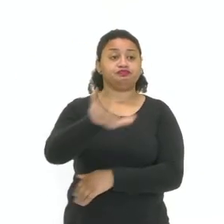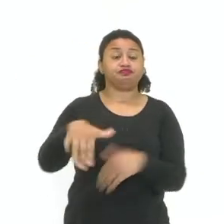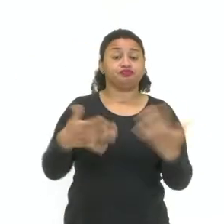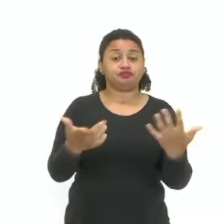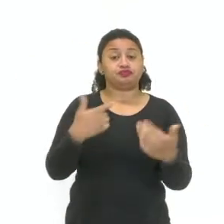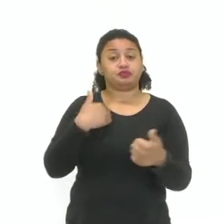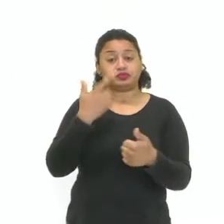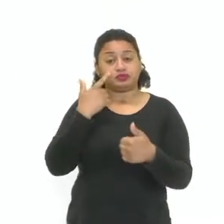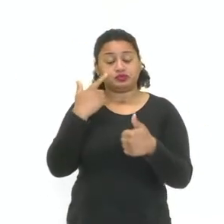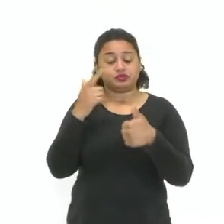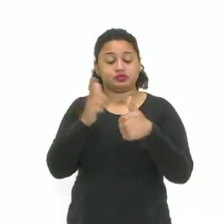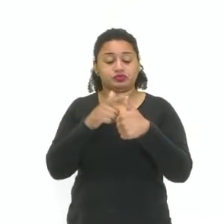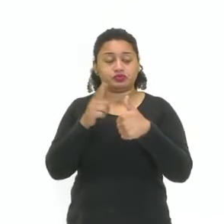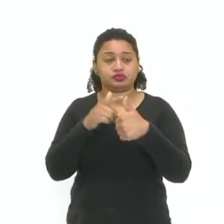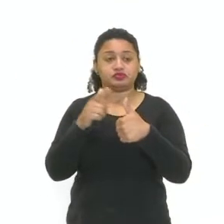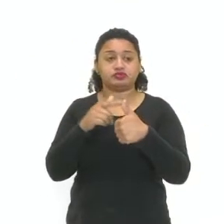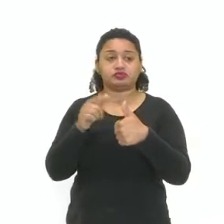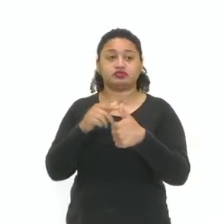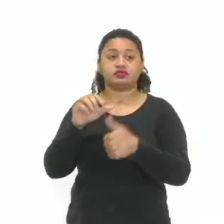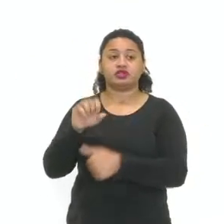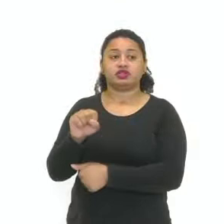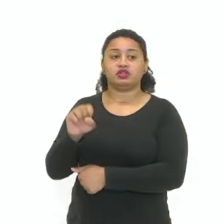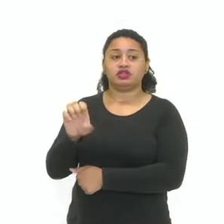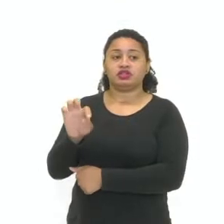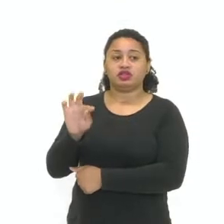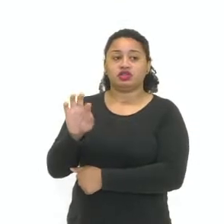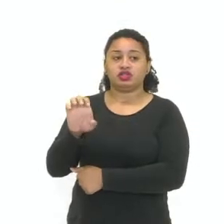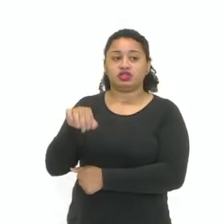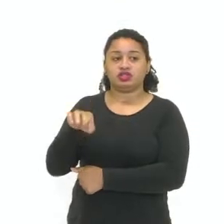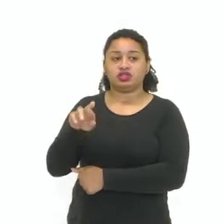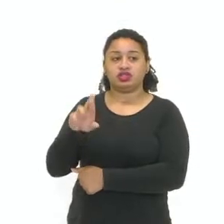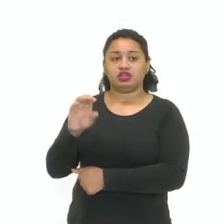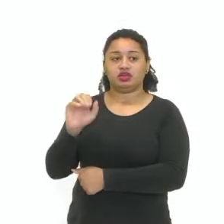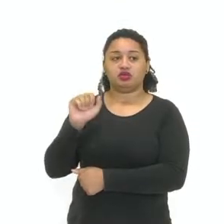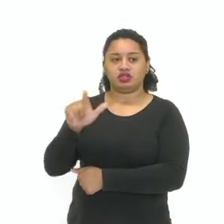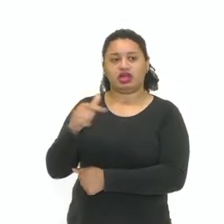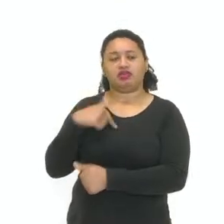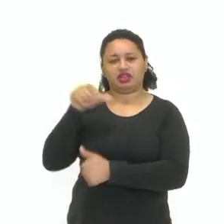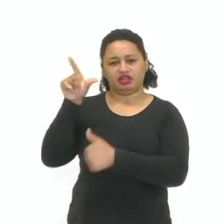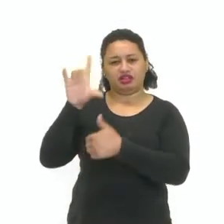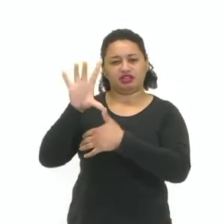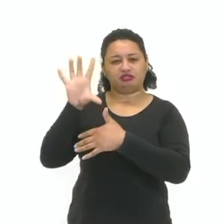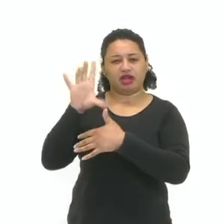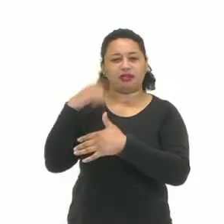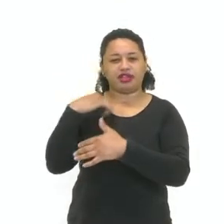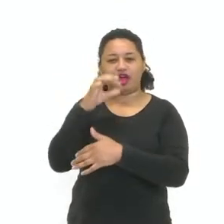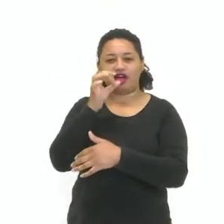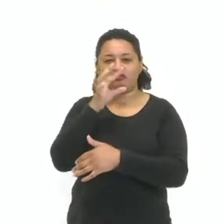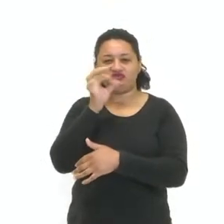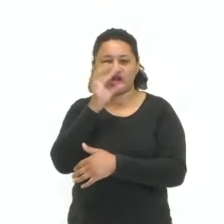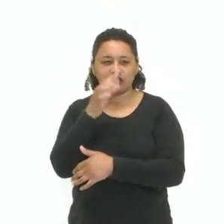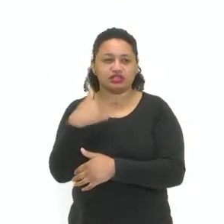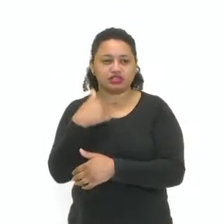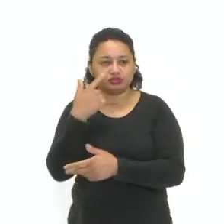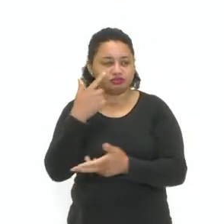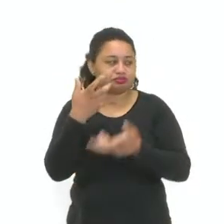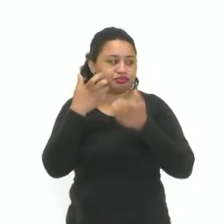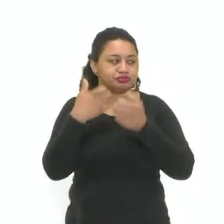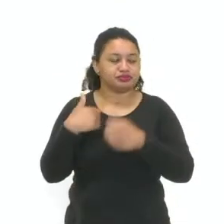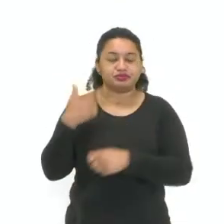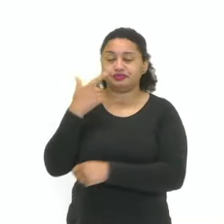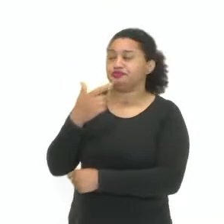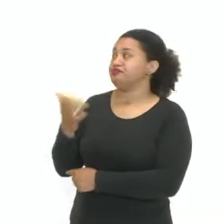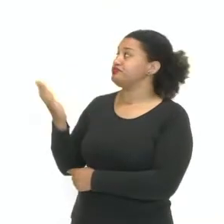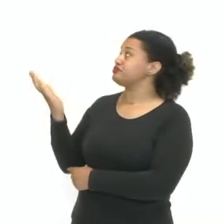A primeira delas, então, vamos estudar essa região aqui pintada de verde aí para nós, tá bom? Que é a África Setentrional. Como que são